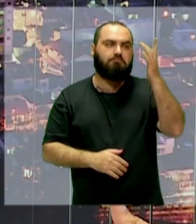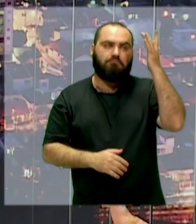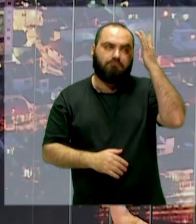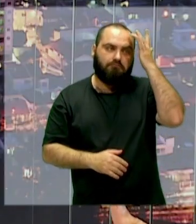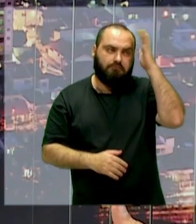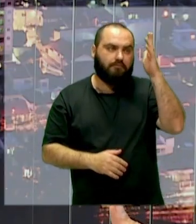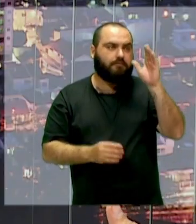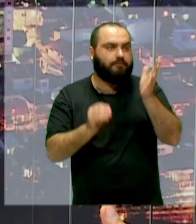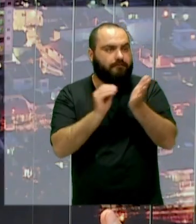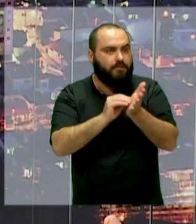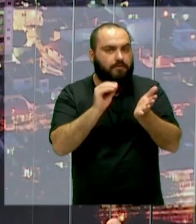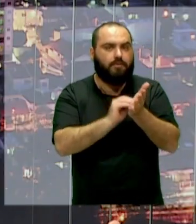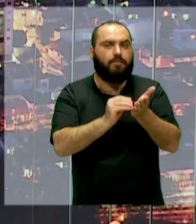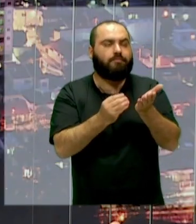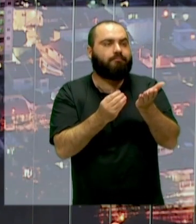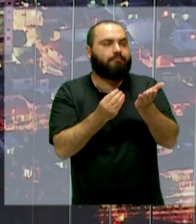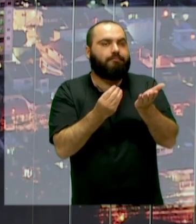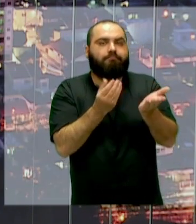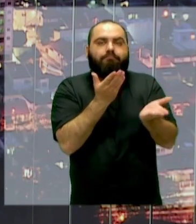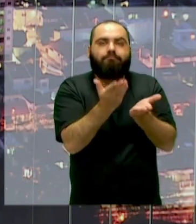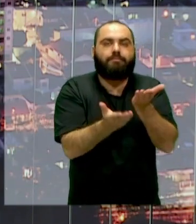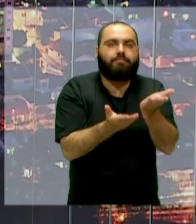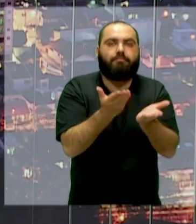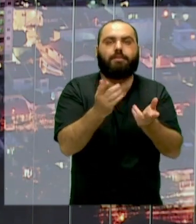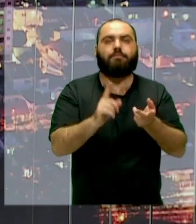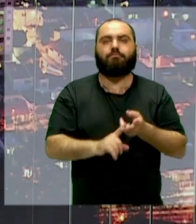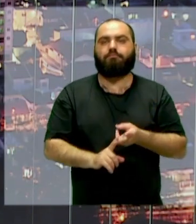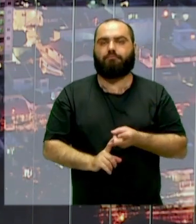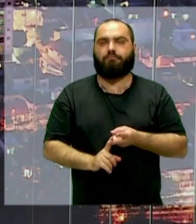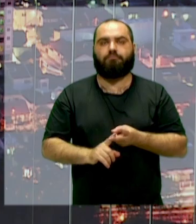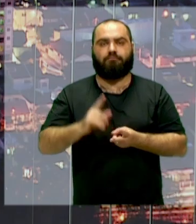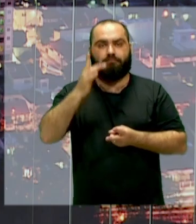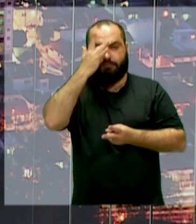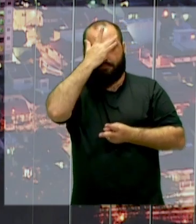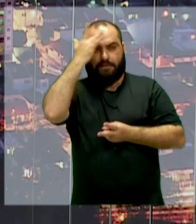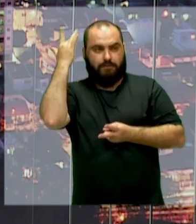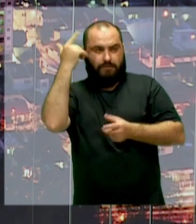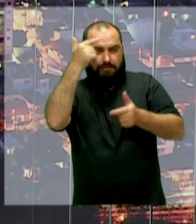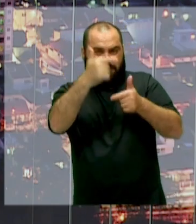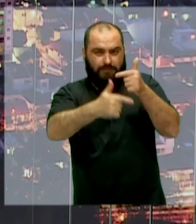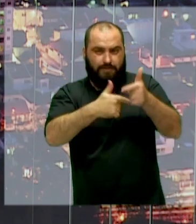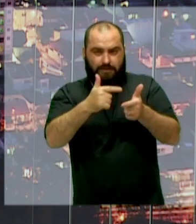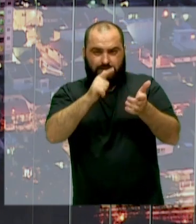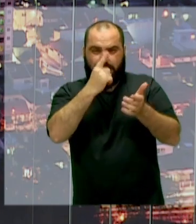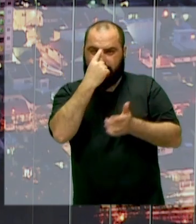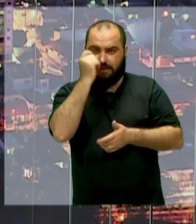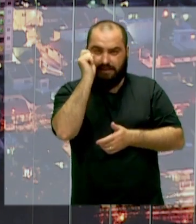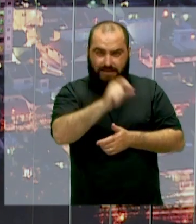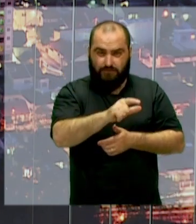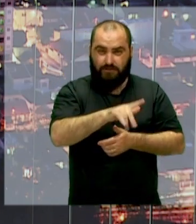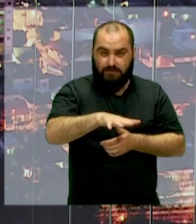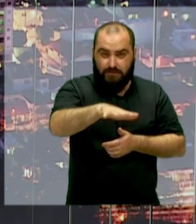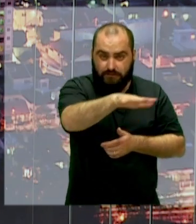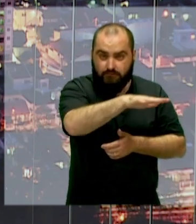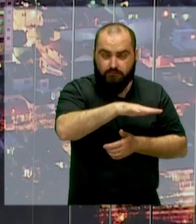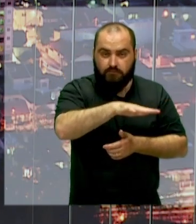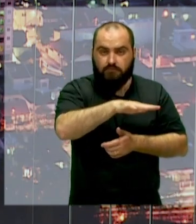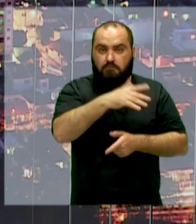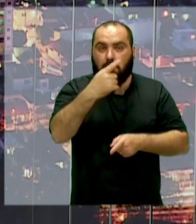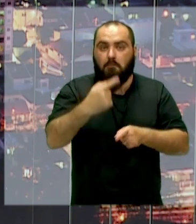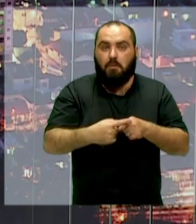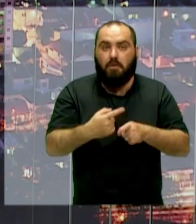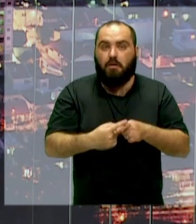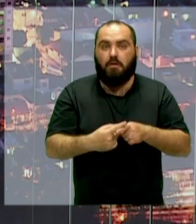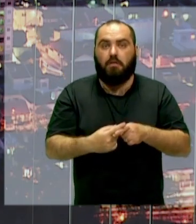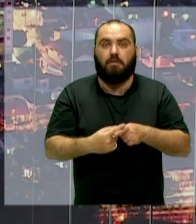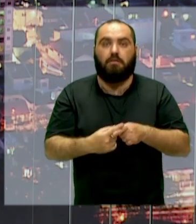para o pessoal que trabalha com a a as coletas a coleta geral principalmente e porque simplesmente